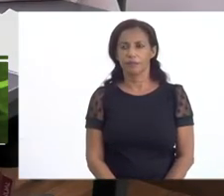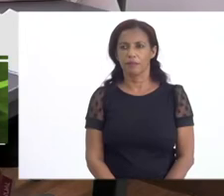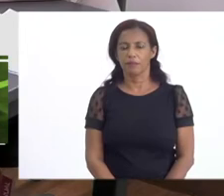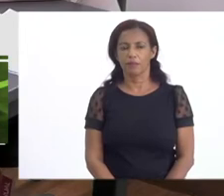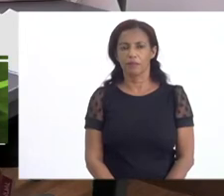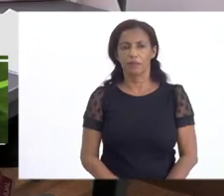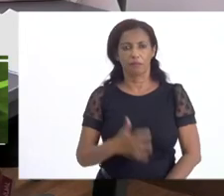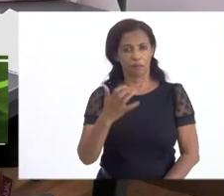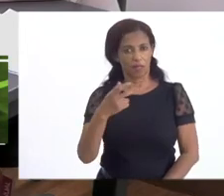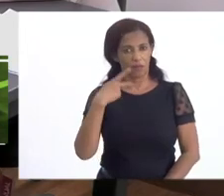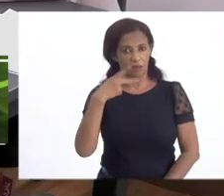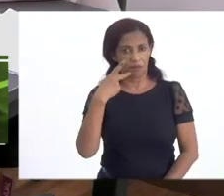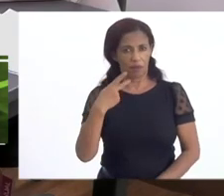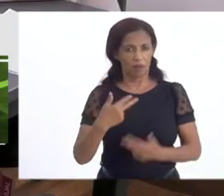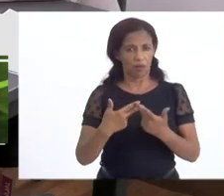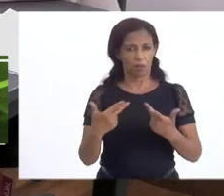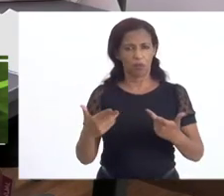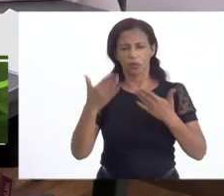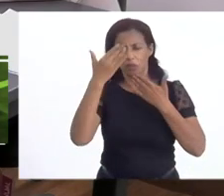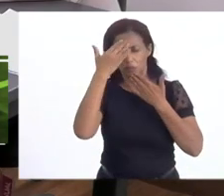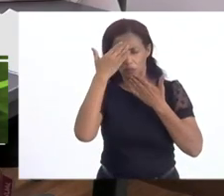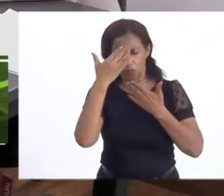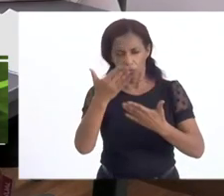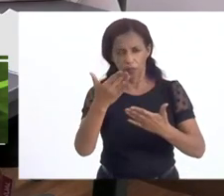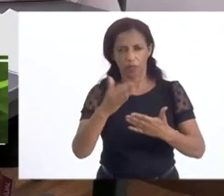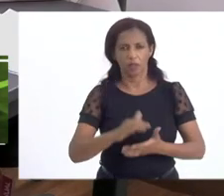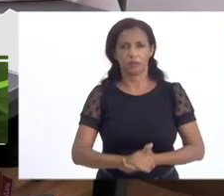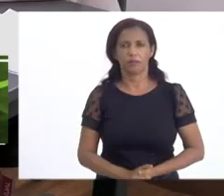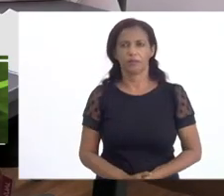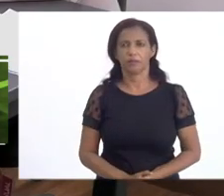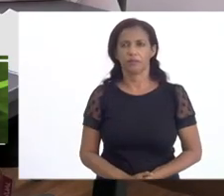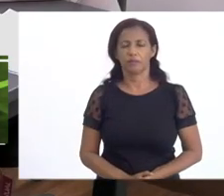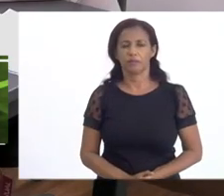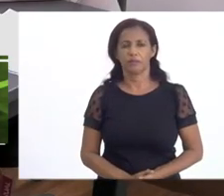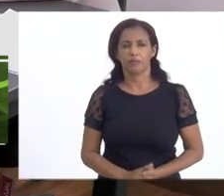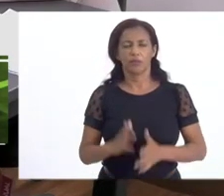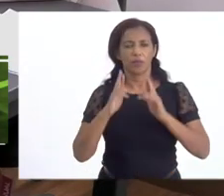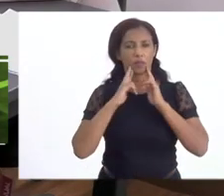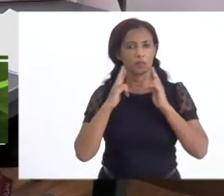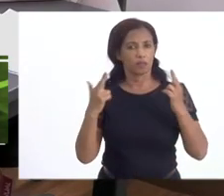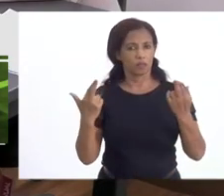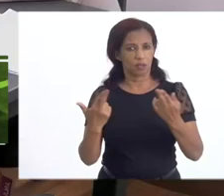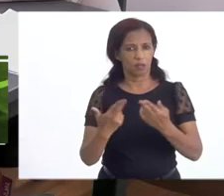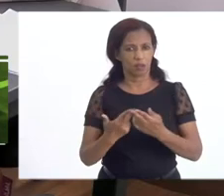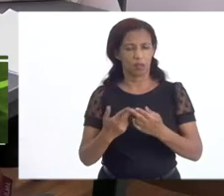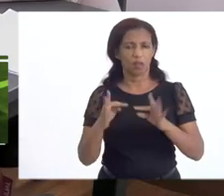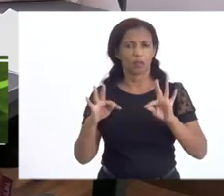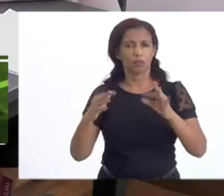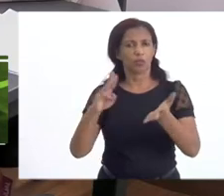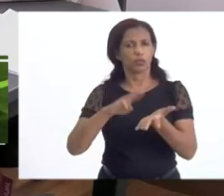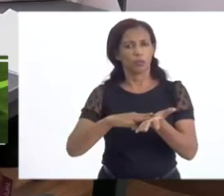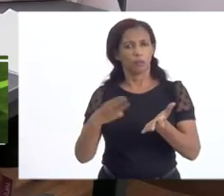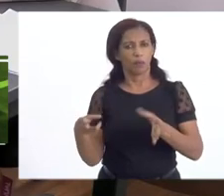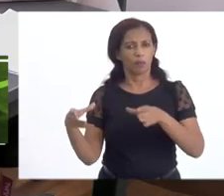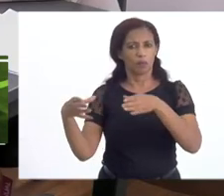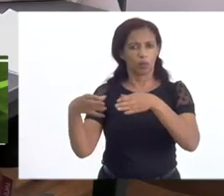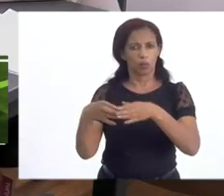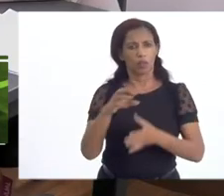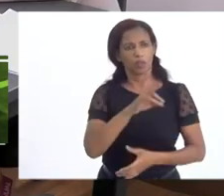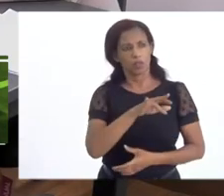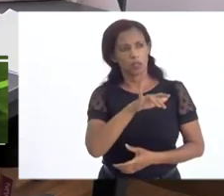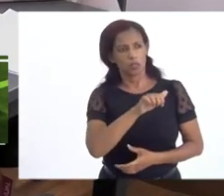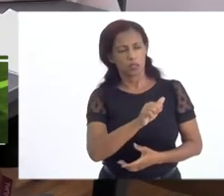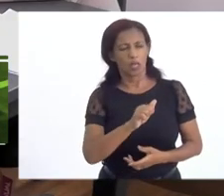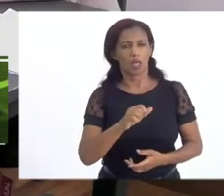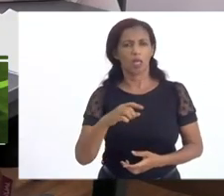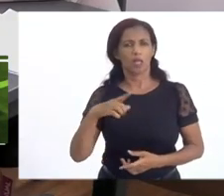Gostaria de fazer, Rodrigo. Deputada, obrigado por essa audiência, aos demais membros da comissão, deputada Célia, demais